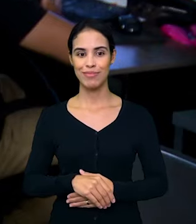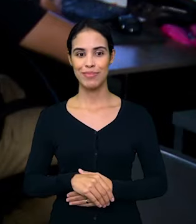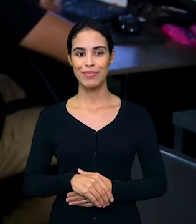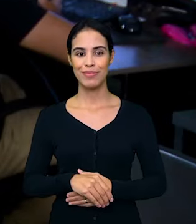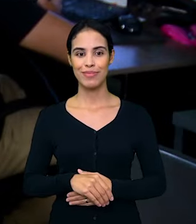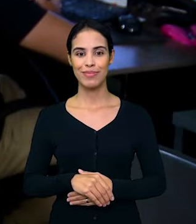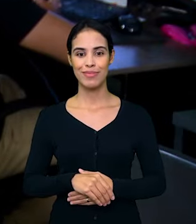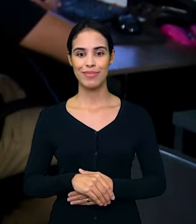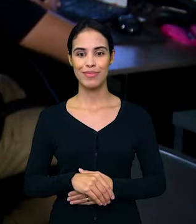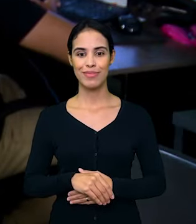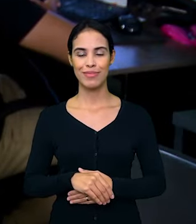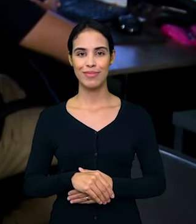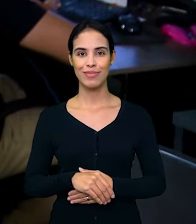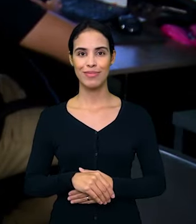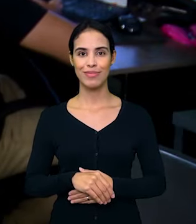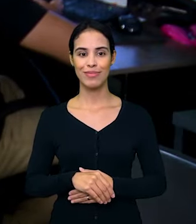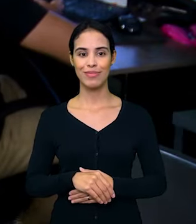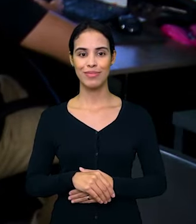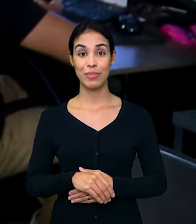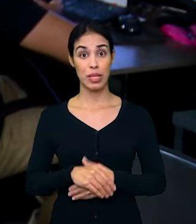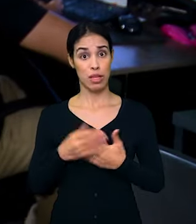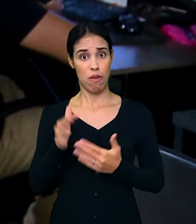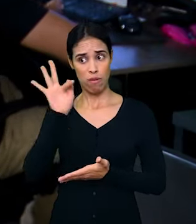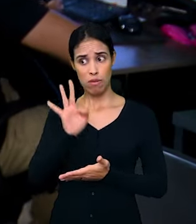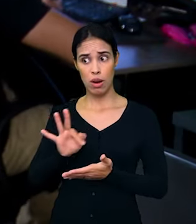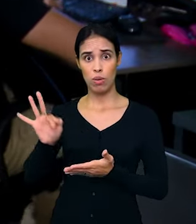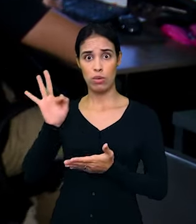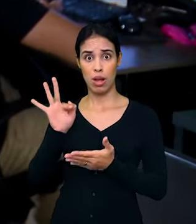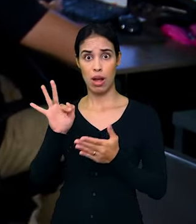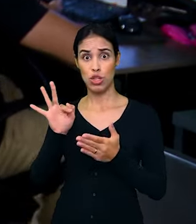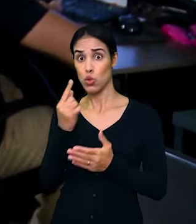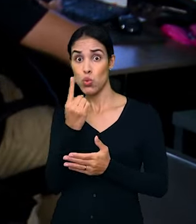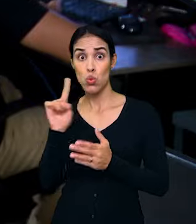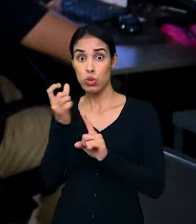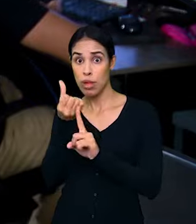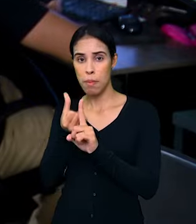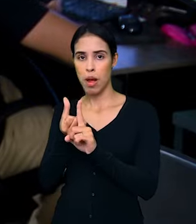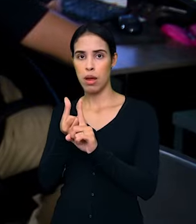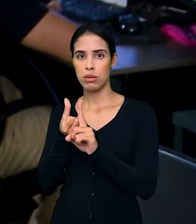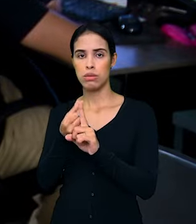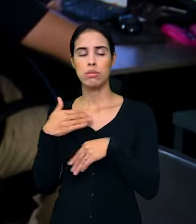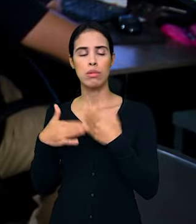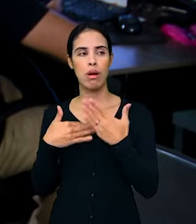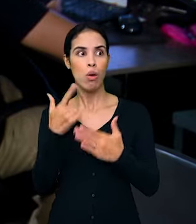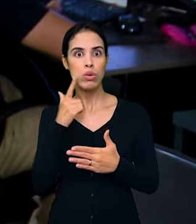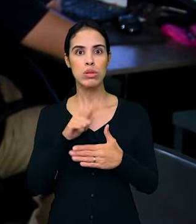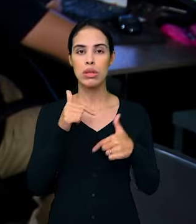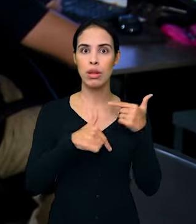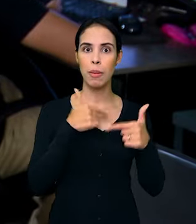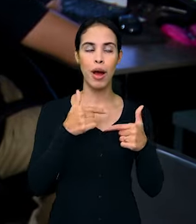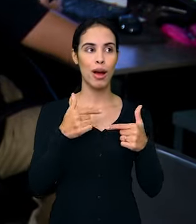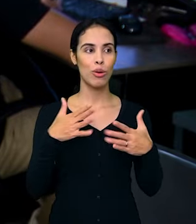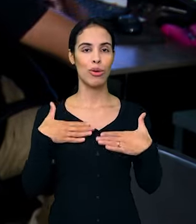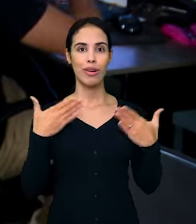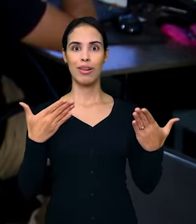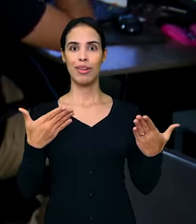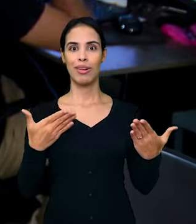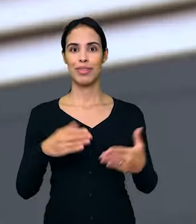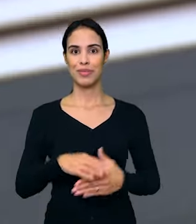Eu não esperava já no final, terminando a faculdade, né, no último semestre, já conseguir um emprego fixo. Então para mim foi